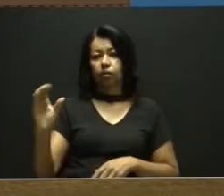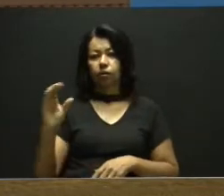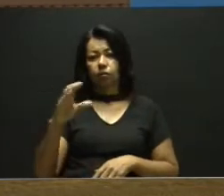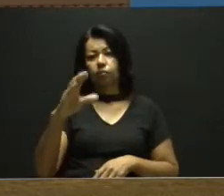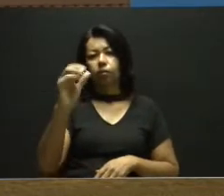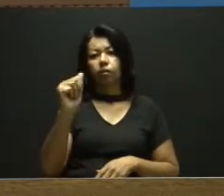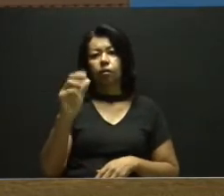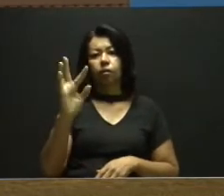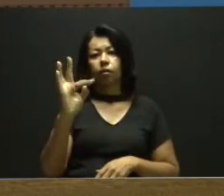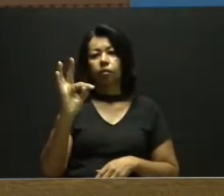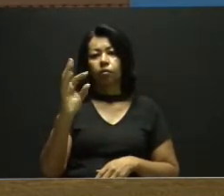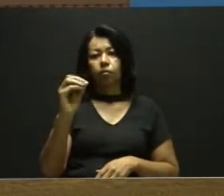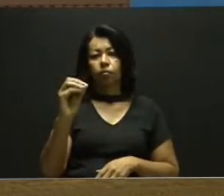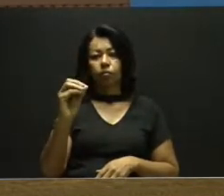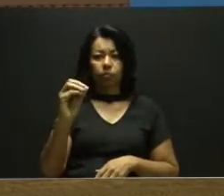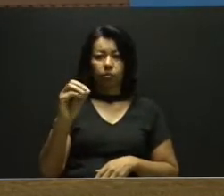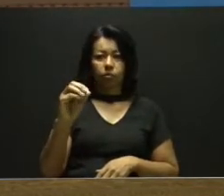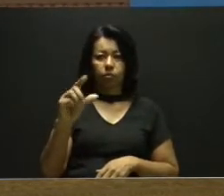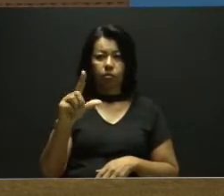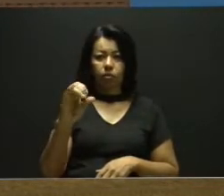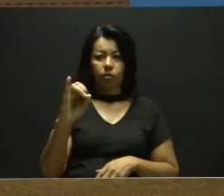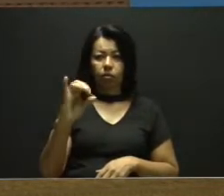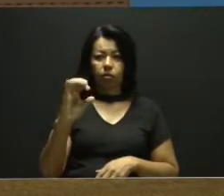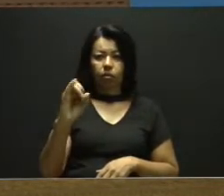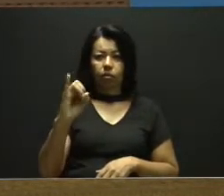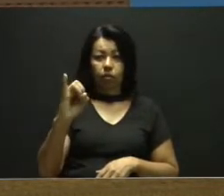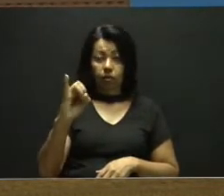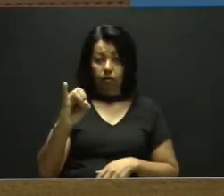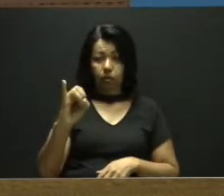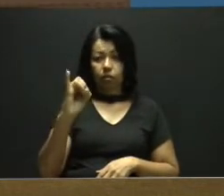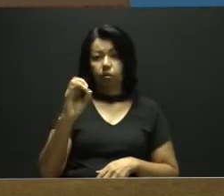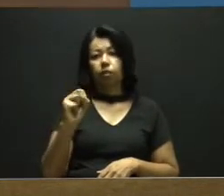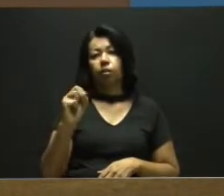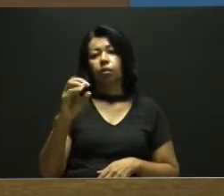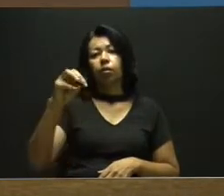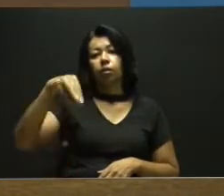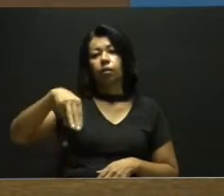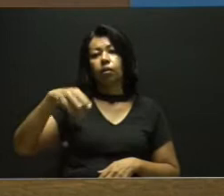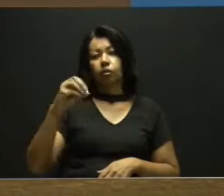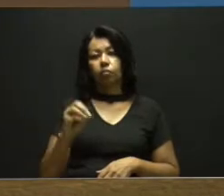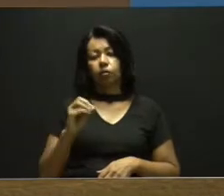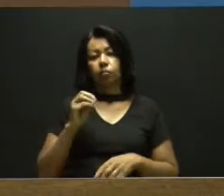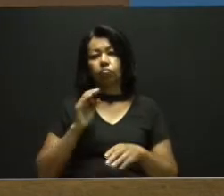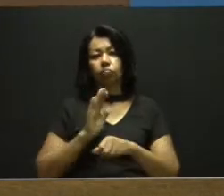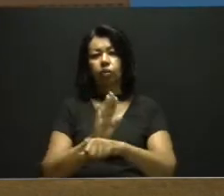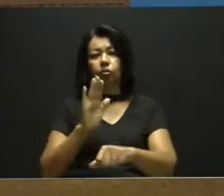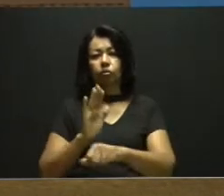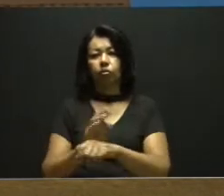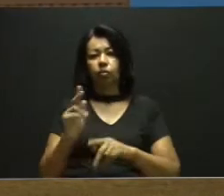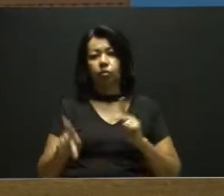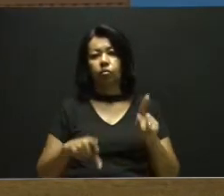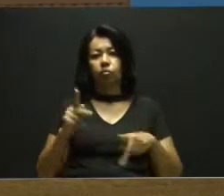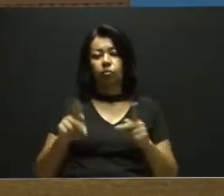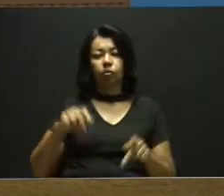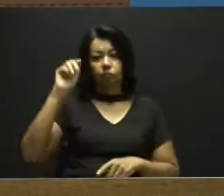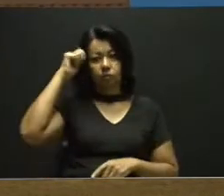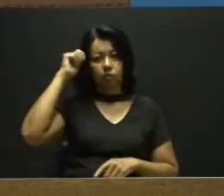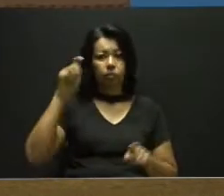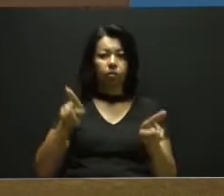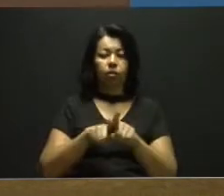é de notar também a grande contribuição do povo negro em culinária